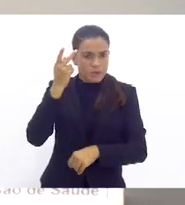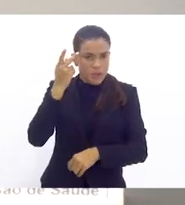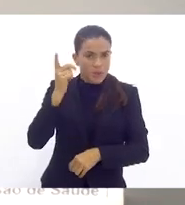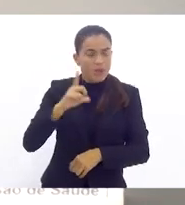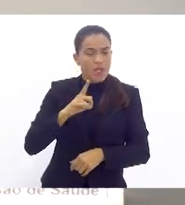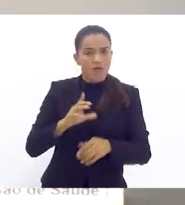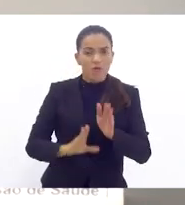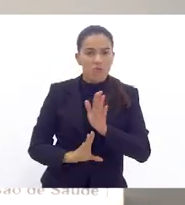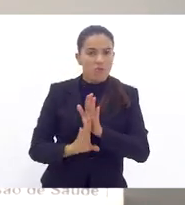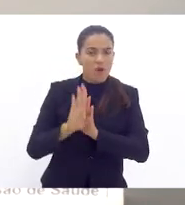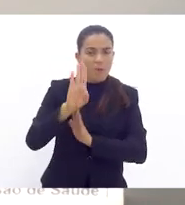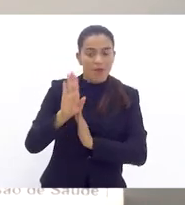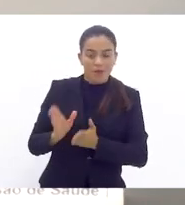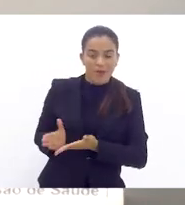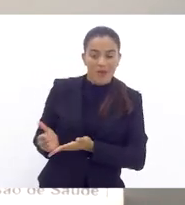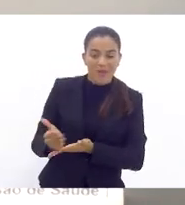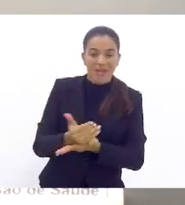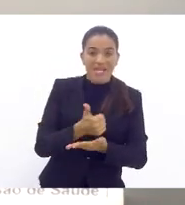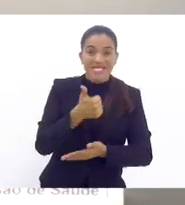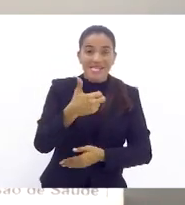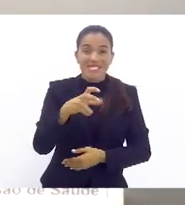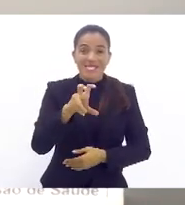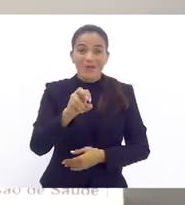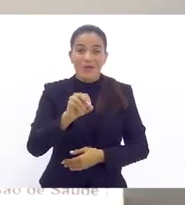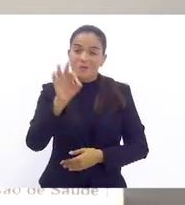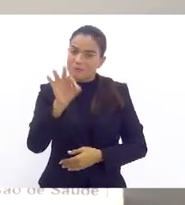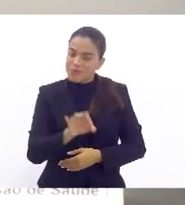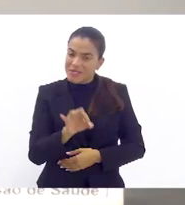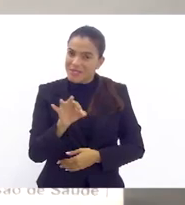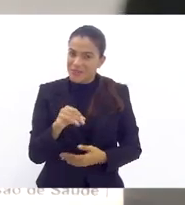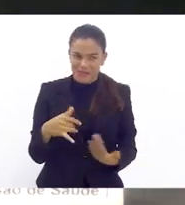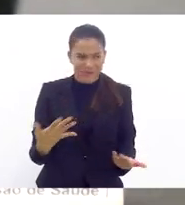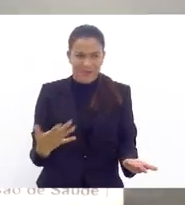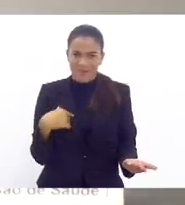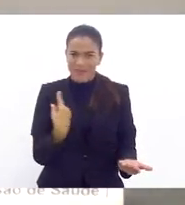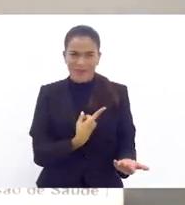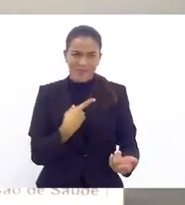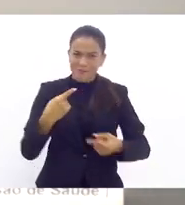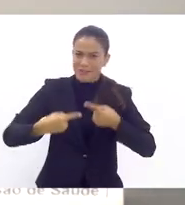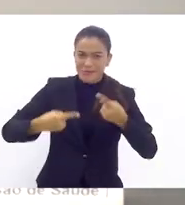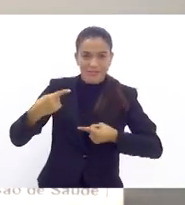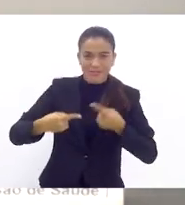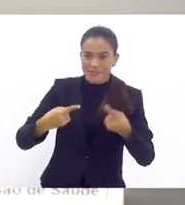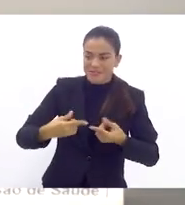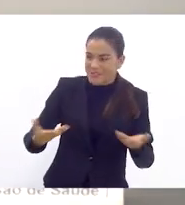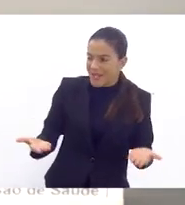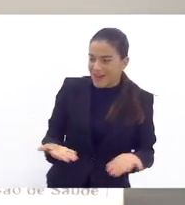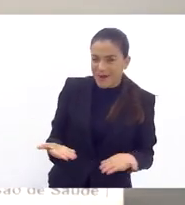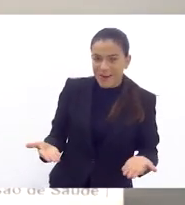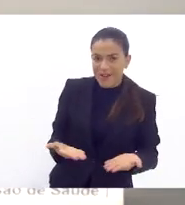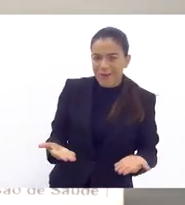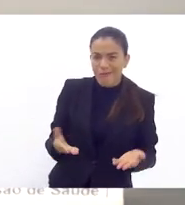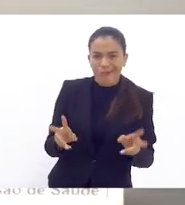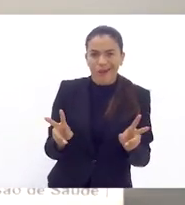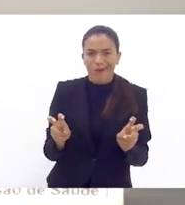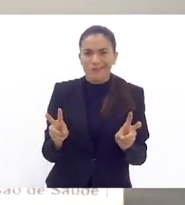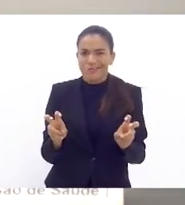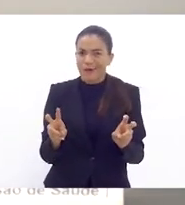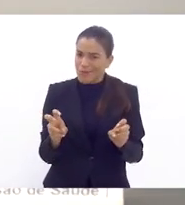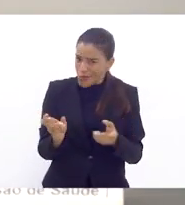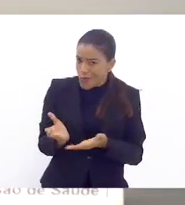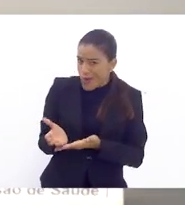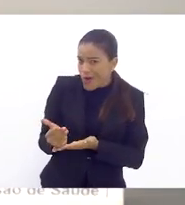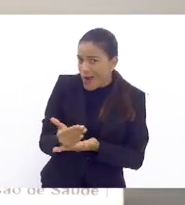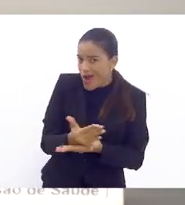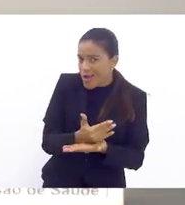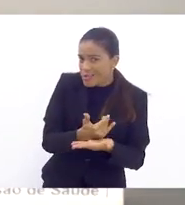um aumento da arrecadação em 150%. Nós estamos discutindo aqui, deputado Tande, a questão do